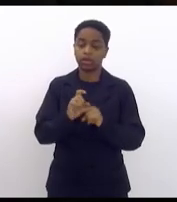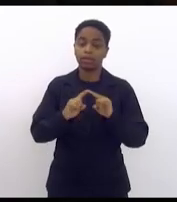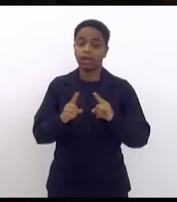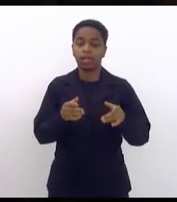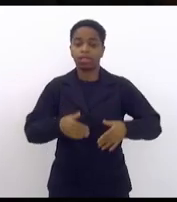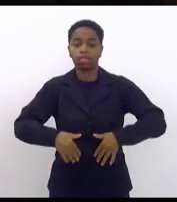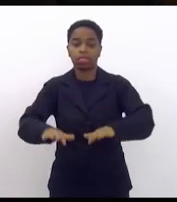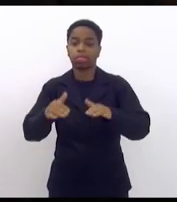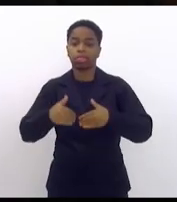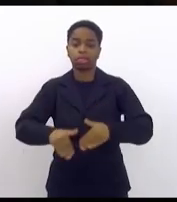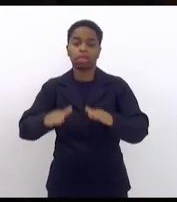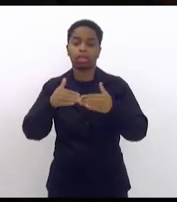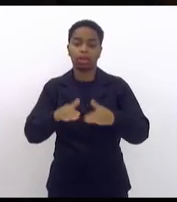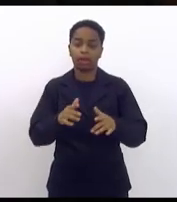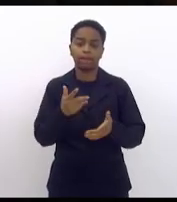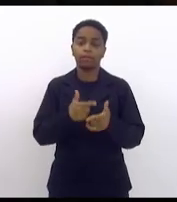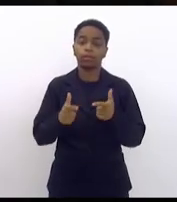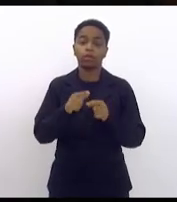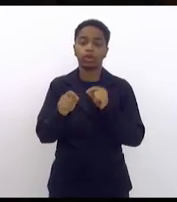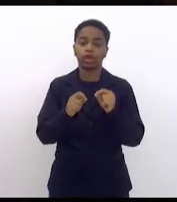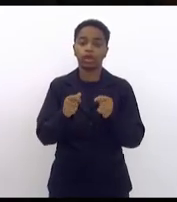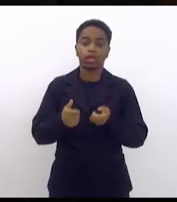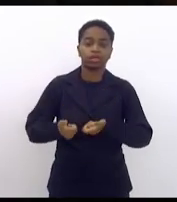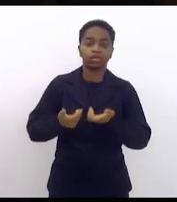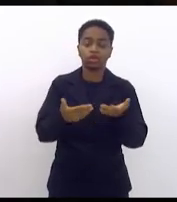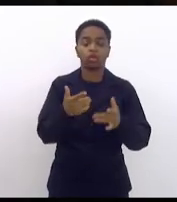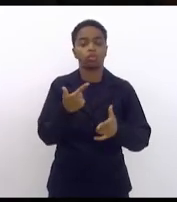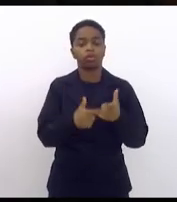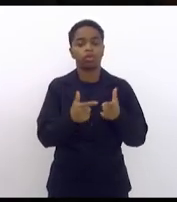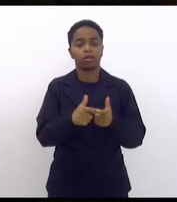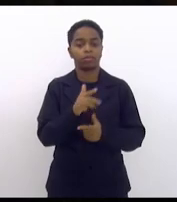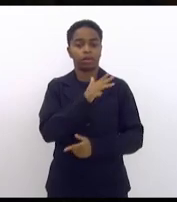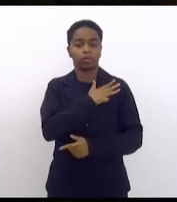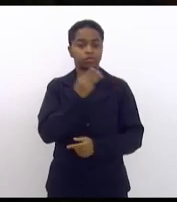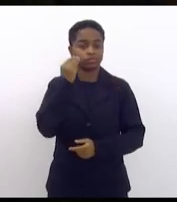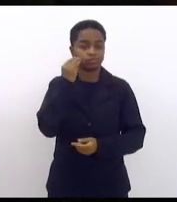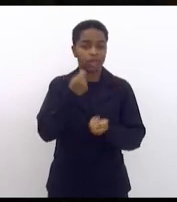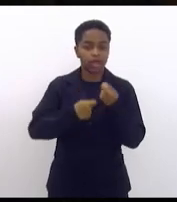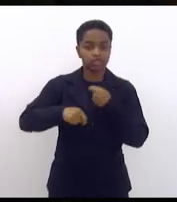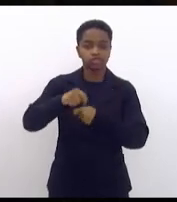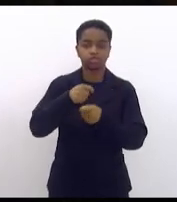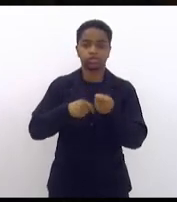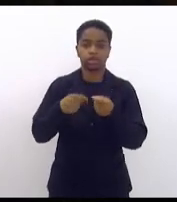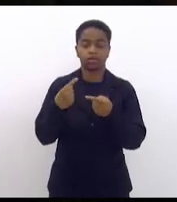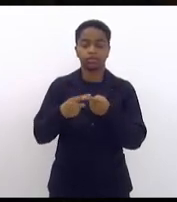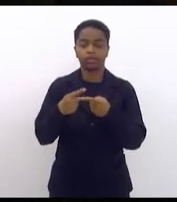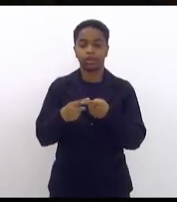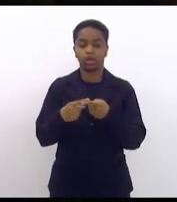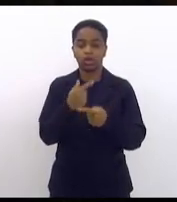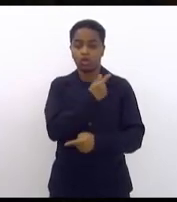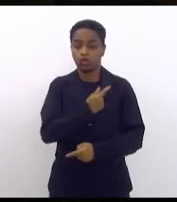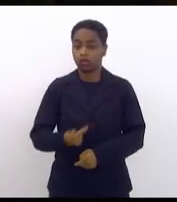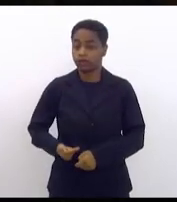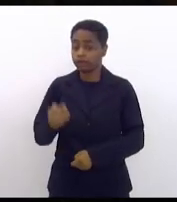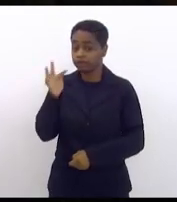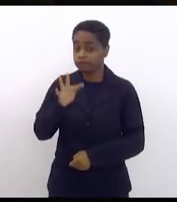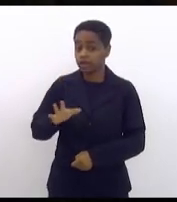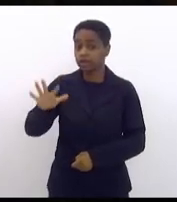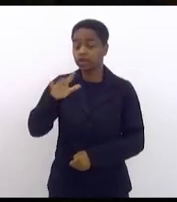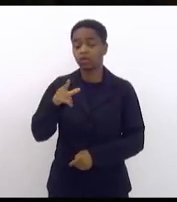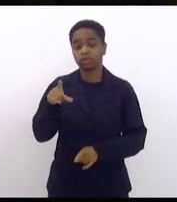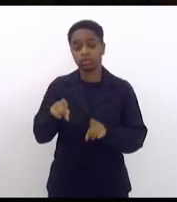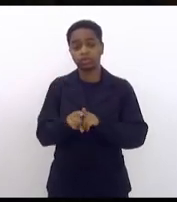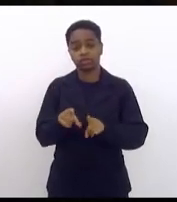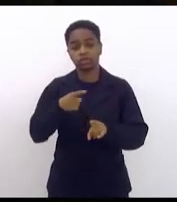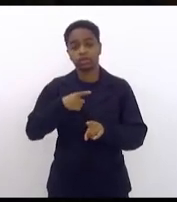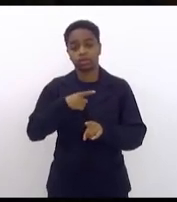governo seguinte, no caso, o governo do presidente Lula, tentar administrar num cenário em que o governo federal também tem